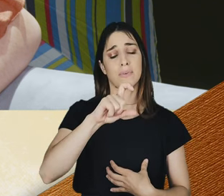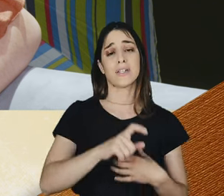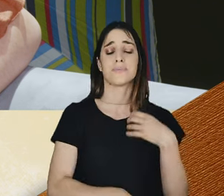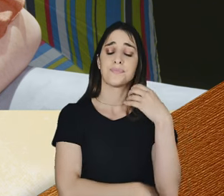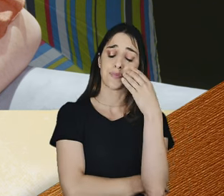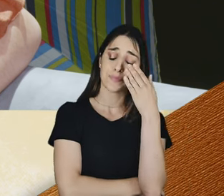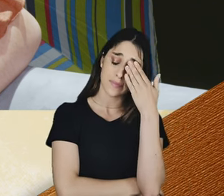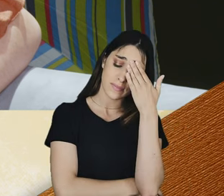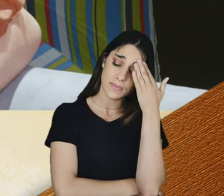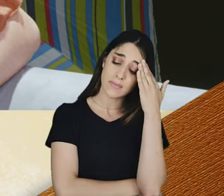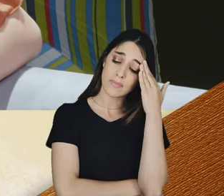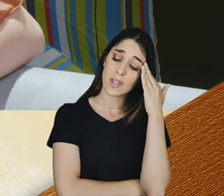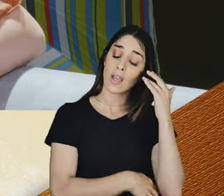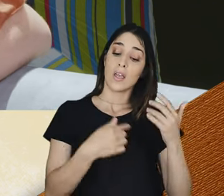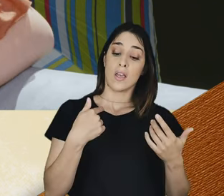resto da sua vida.